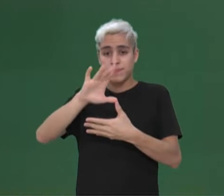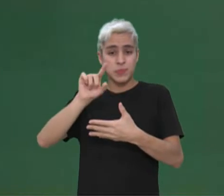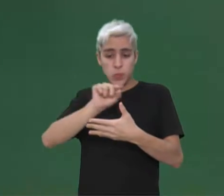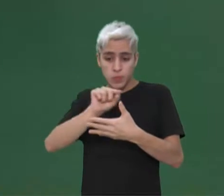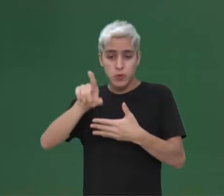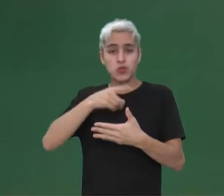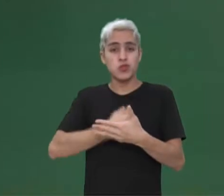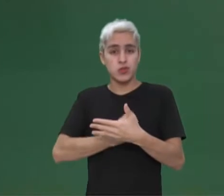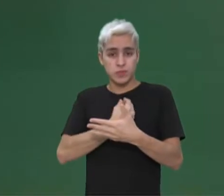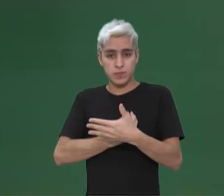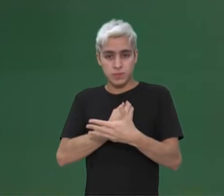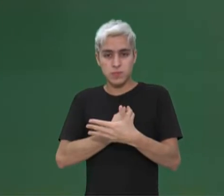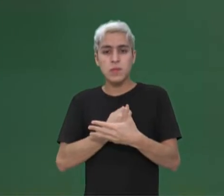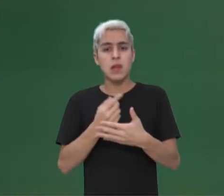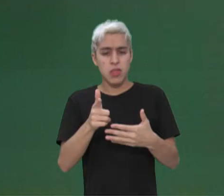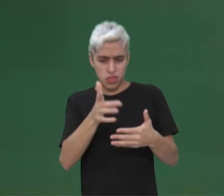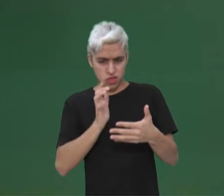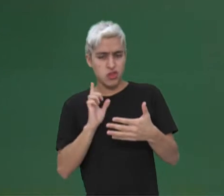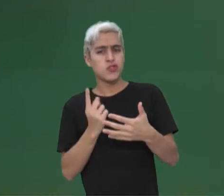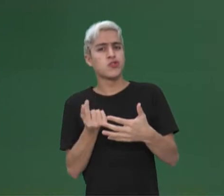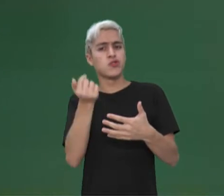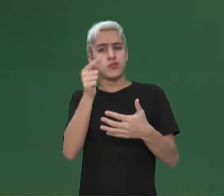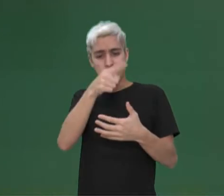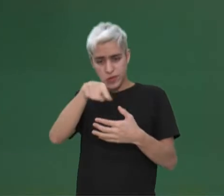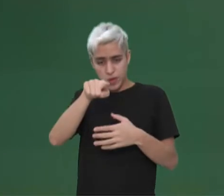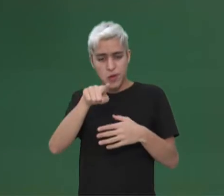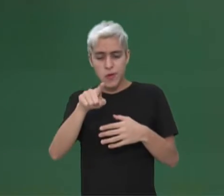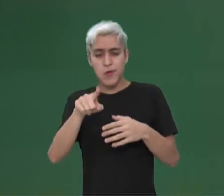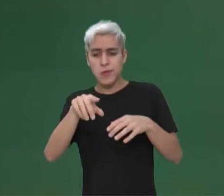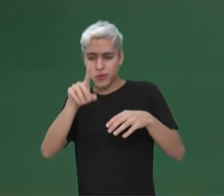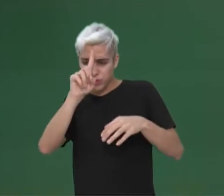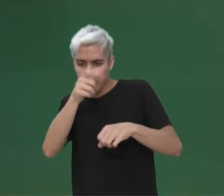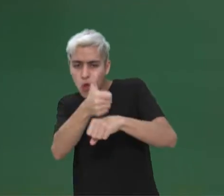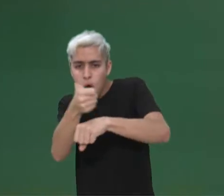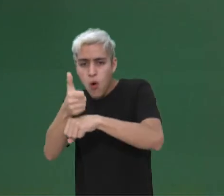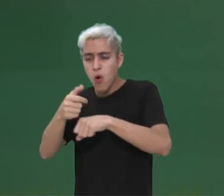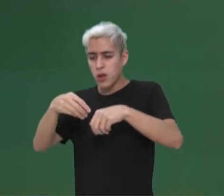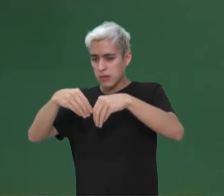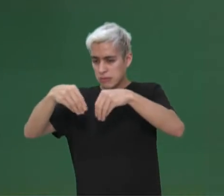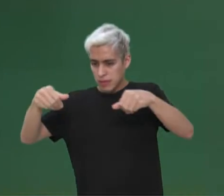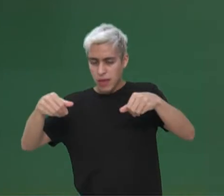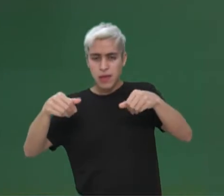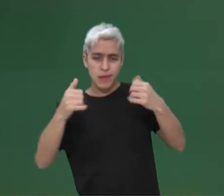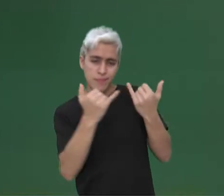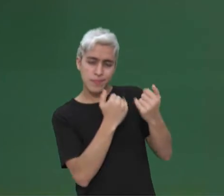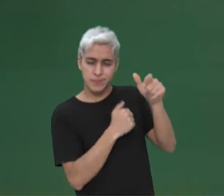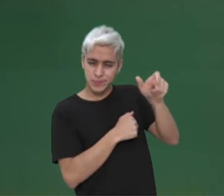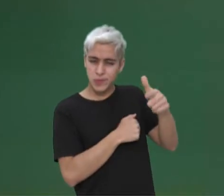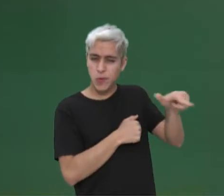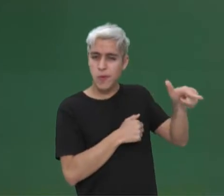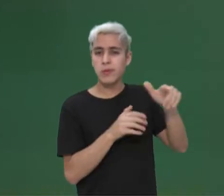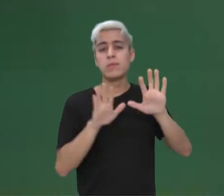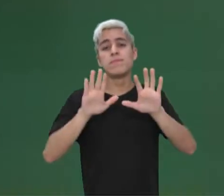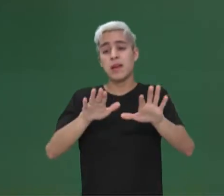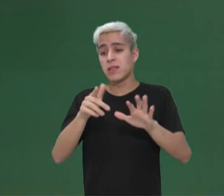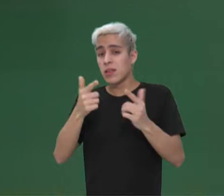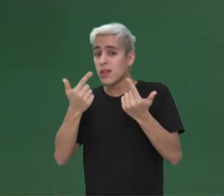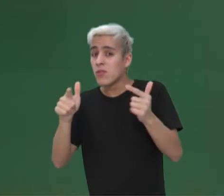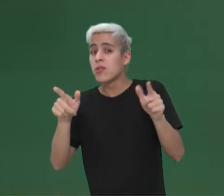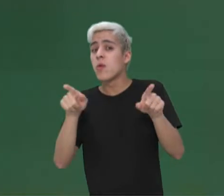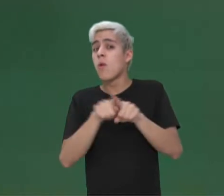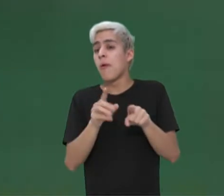América. Eles eram ricos, eram proprietários de terras, assim como muitos chapetones, mas não tinham os